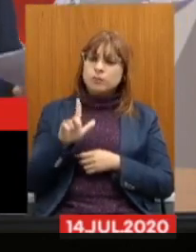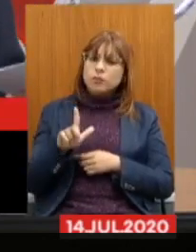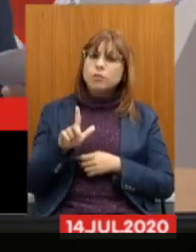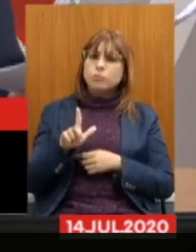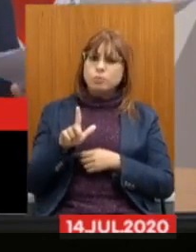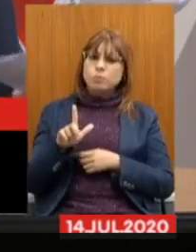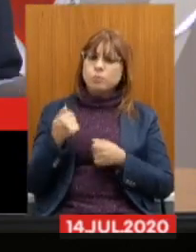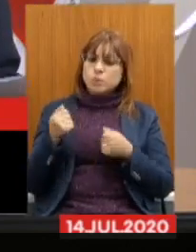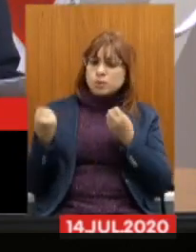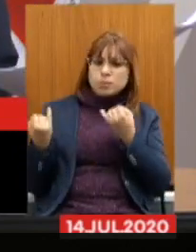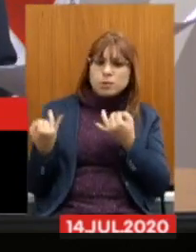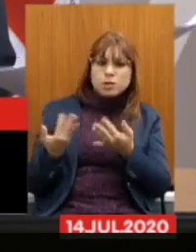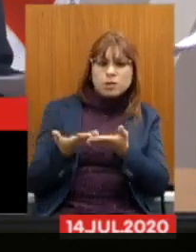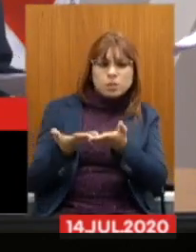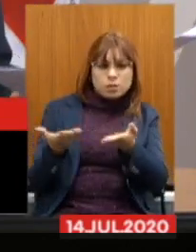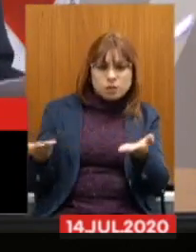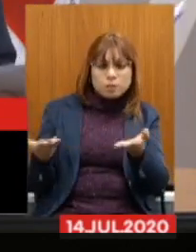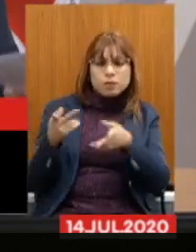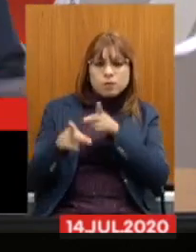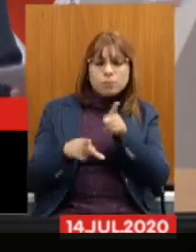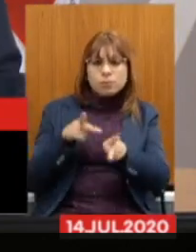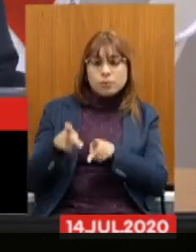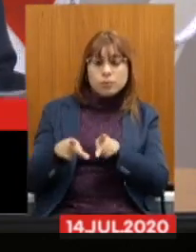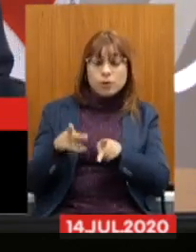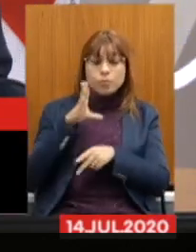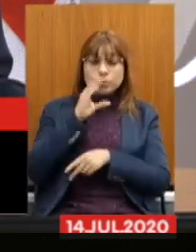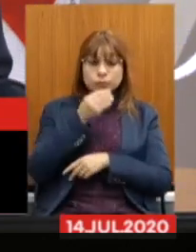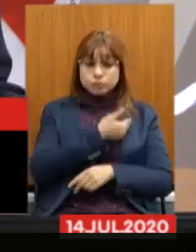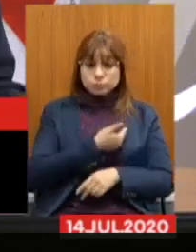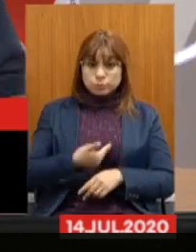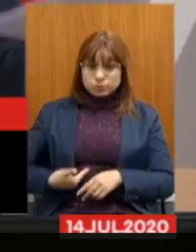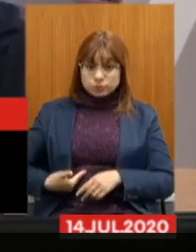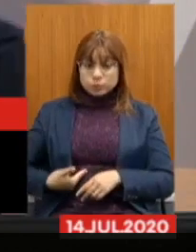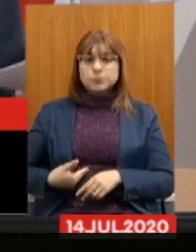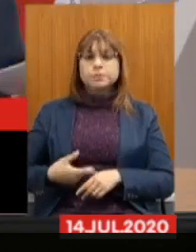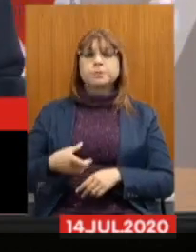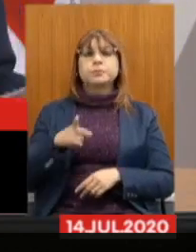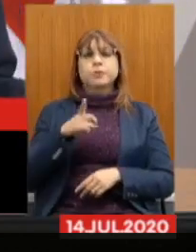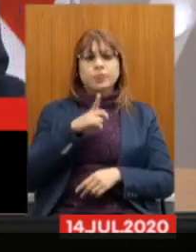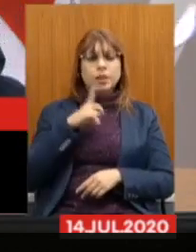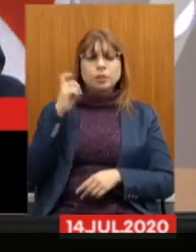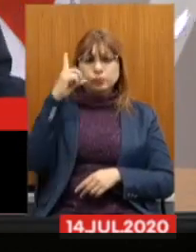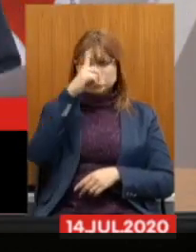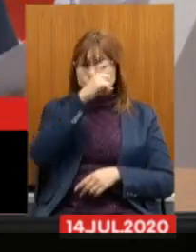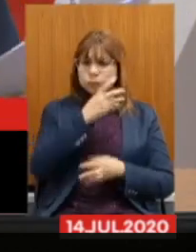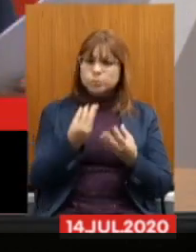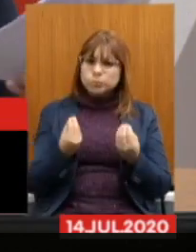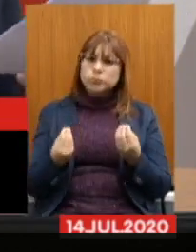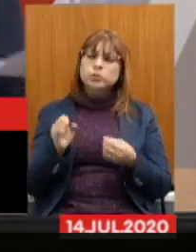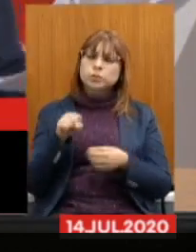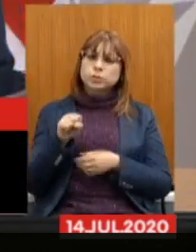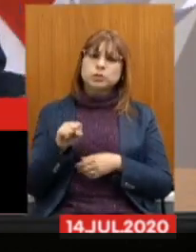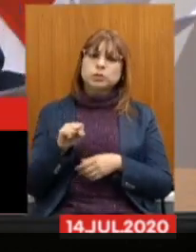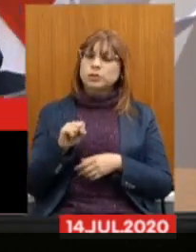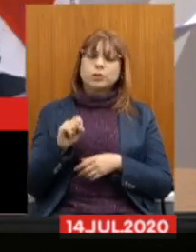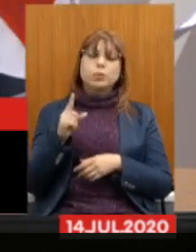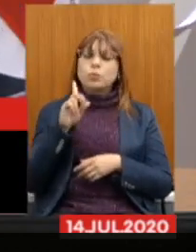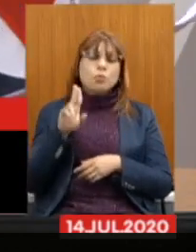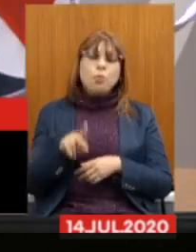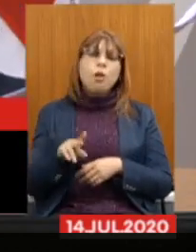explicar ao grande povo que o funcionário público ele tem muita dificuldade, não é o que se pensa,